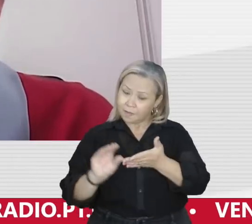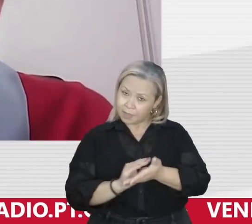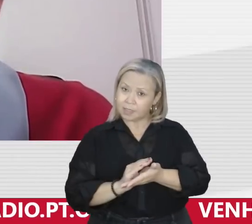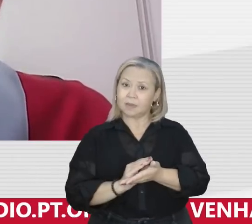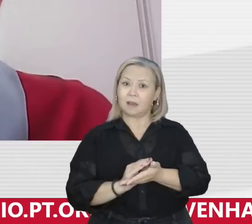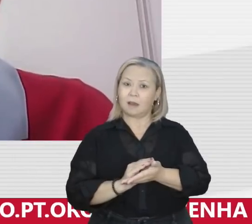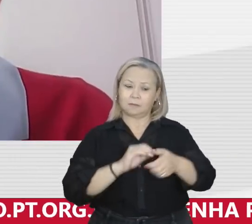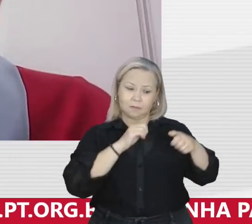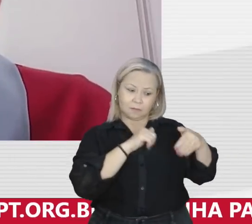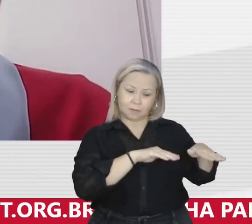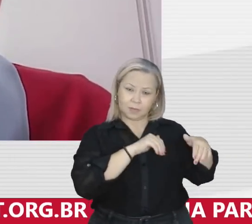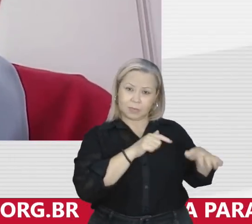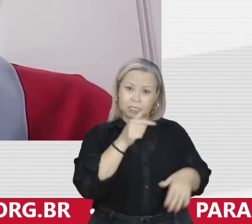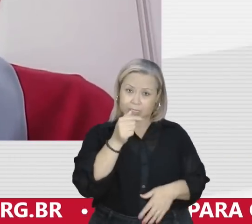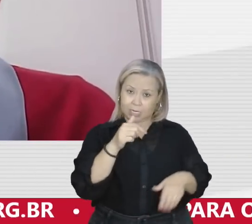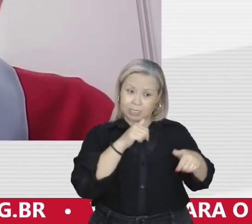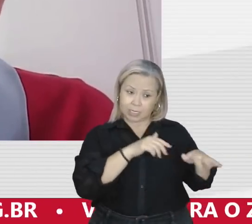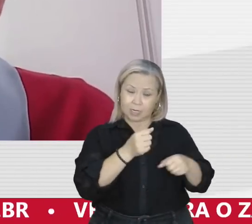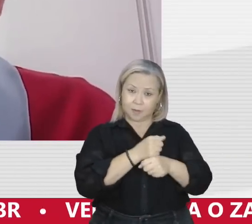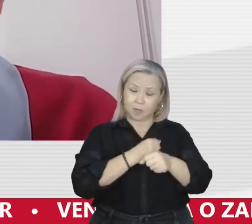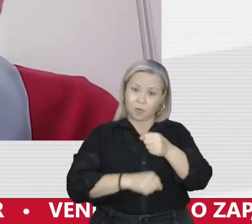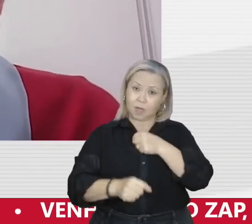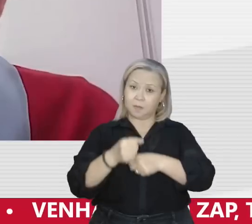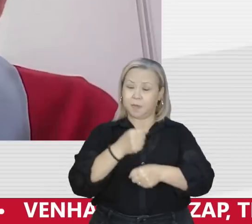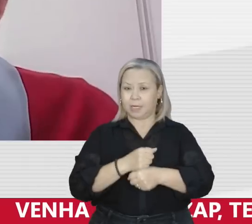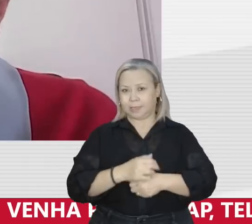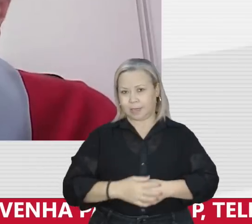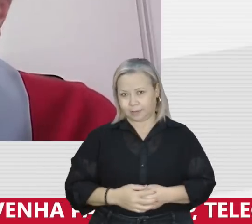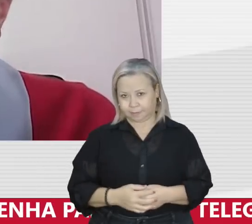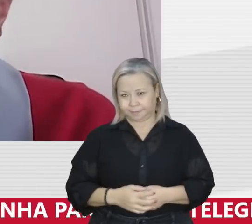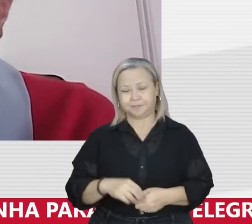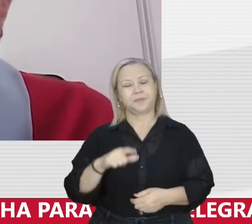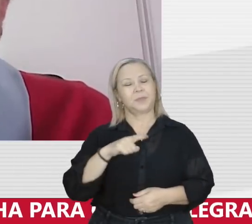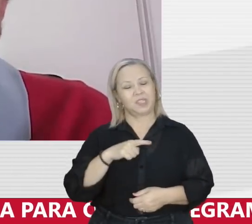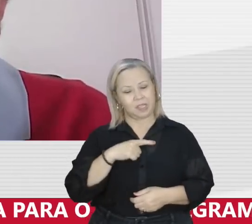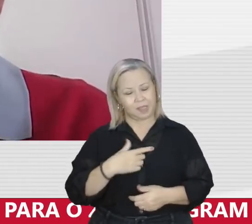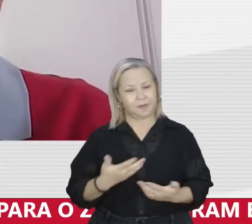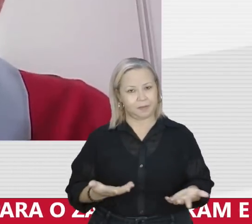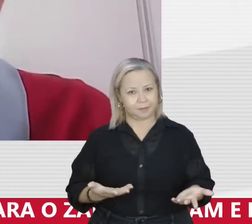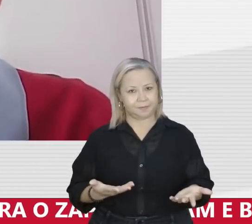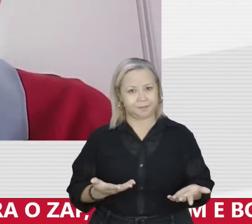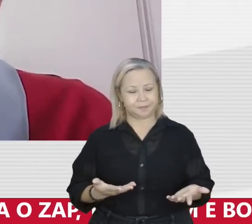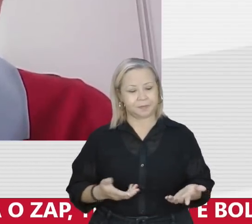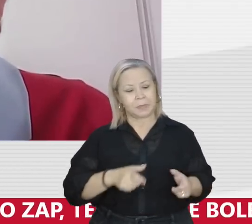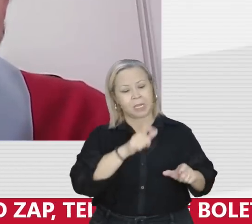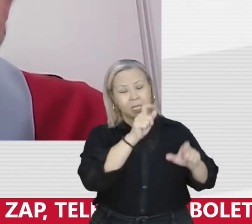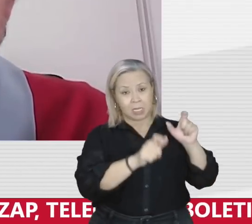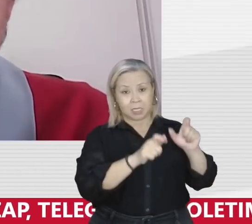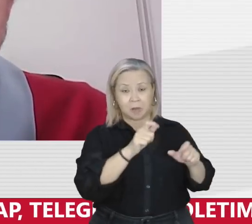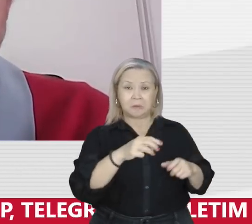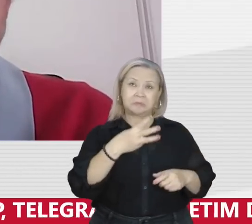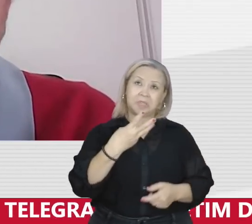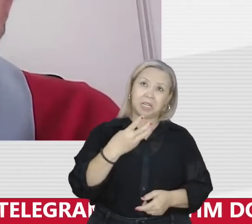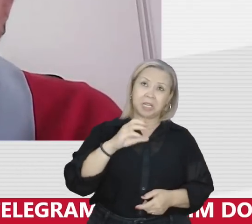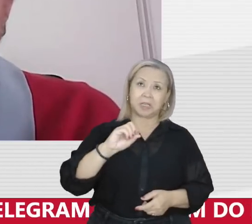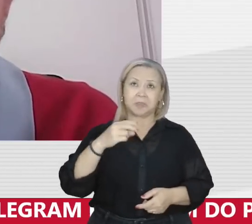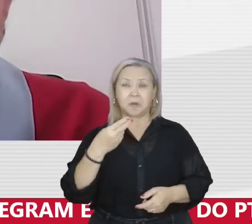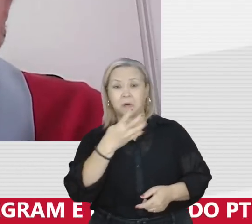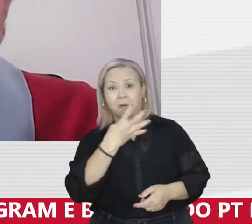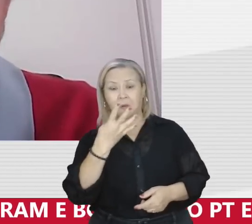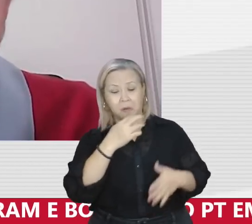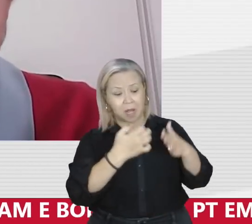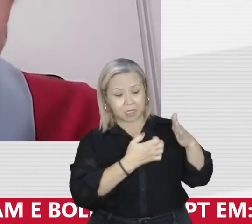exemplo. Se não os 8 que foram pegos agora na malha fina, pelo menos 3 ou 4 deles